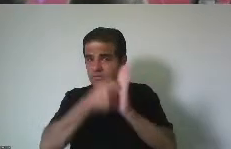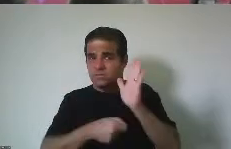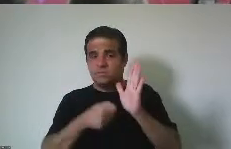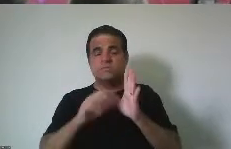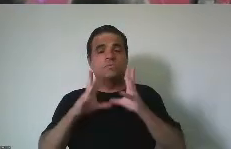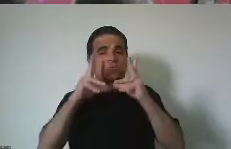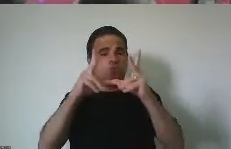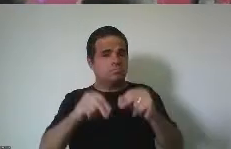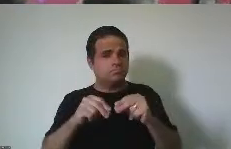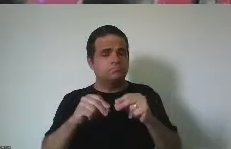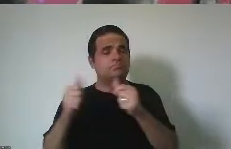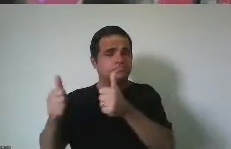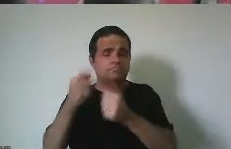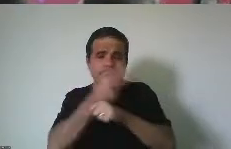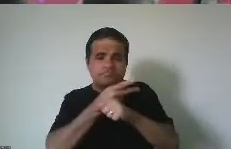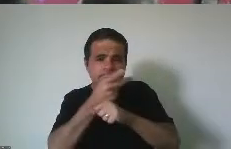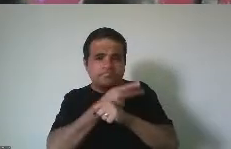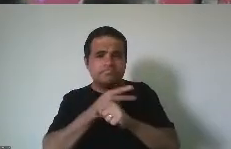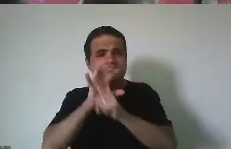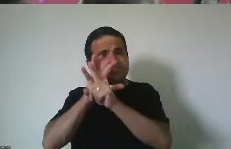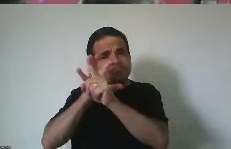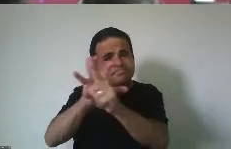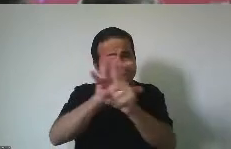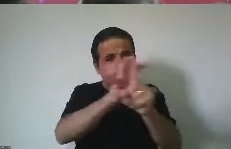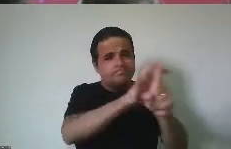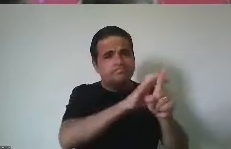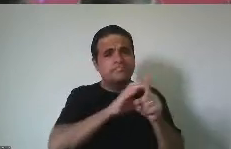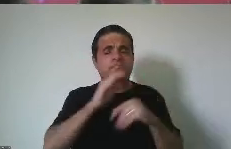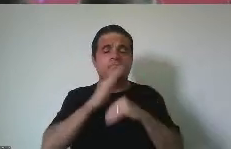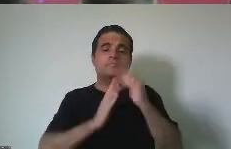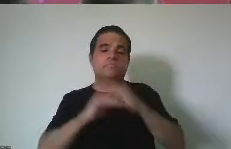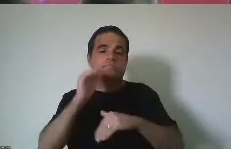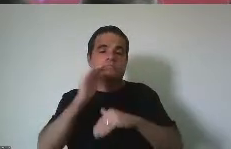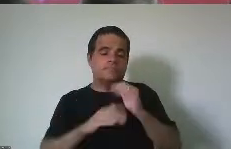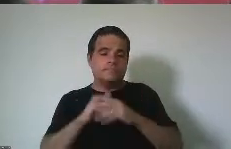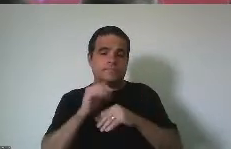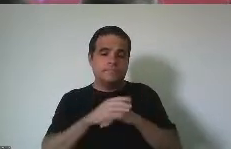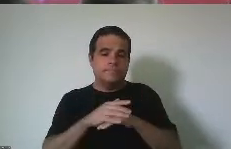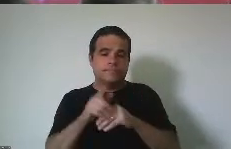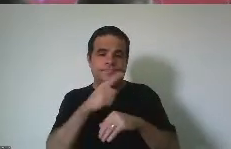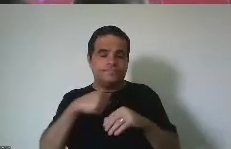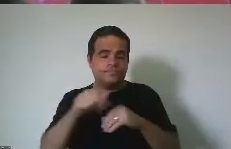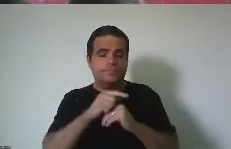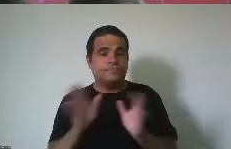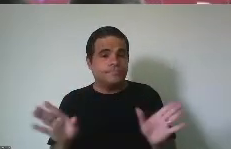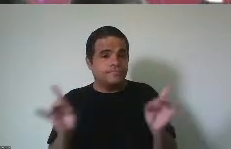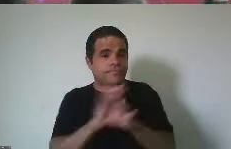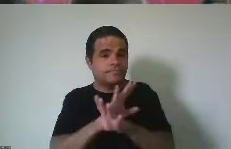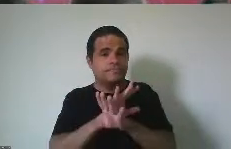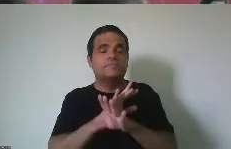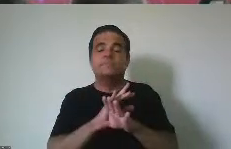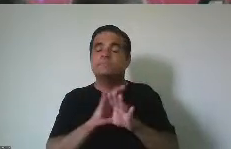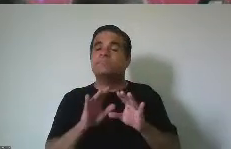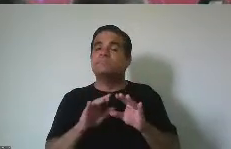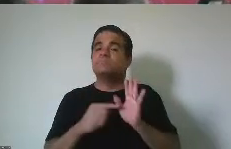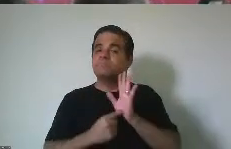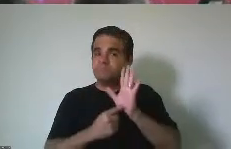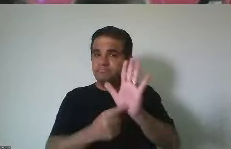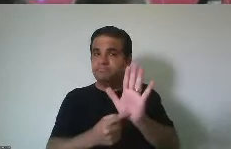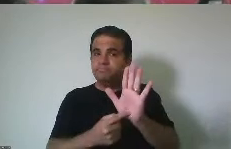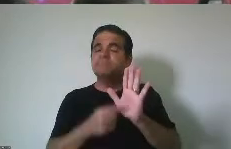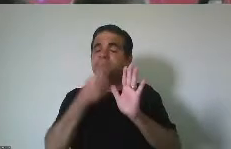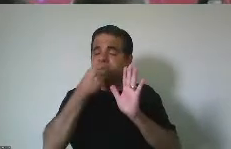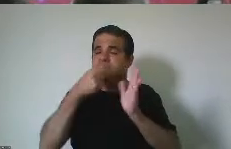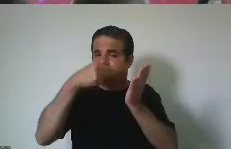ao mesmo tempo que a gente busca influenciar positivamente o regulador em tudo aquilo que a gente faz E fechamos a apresentação na